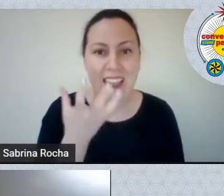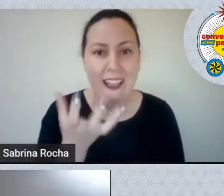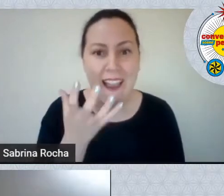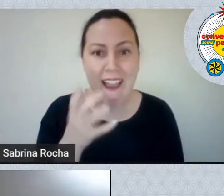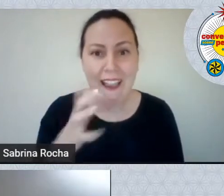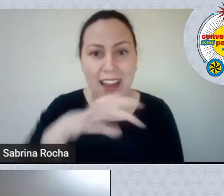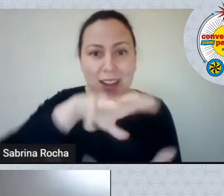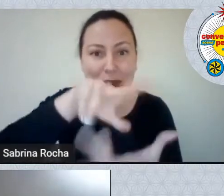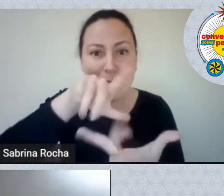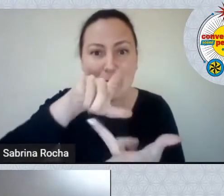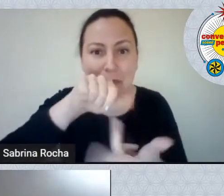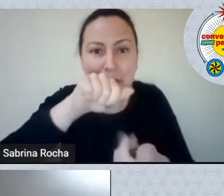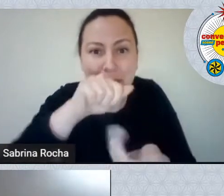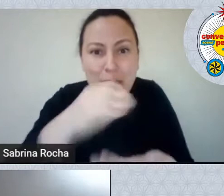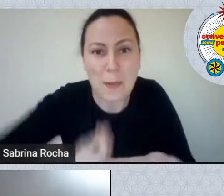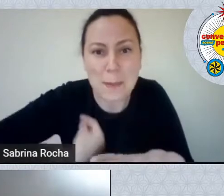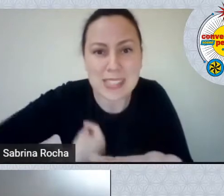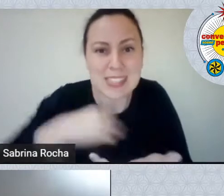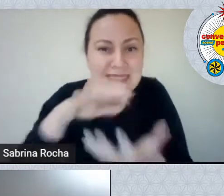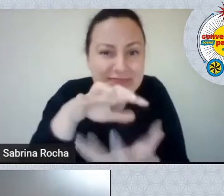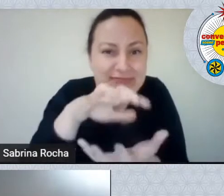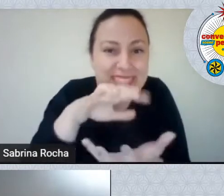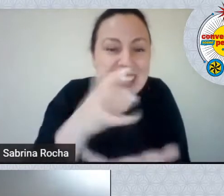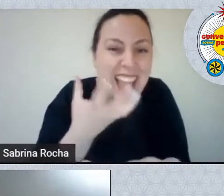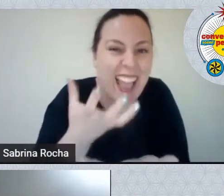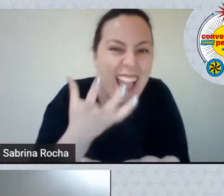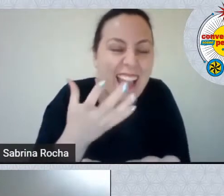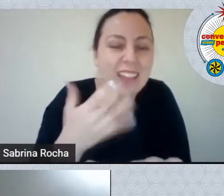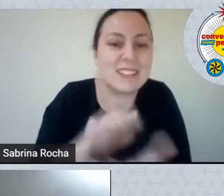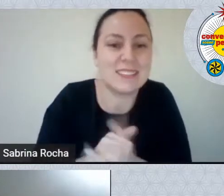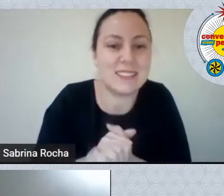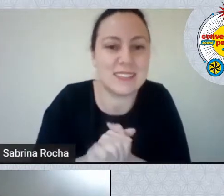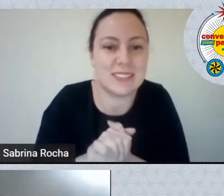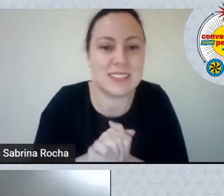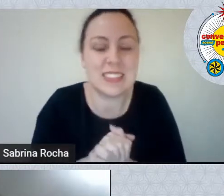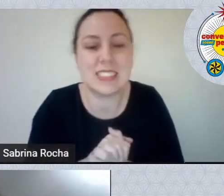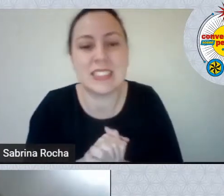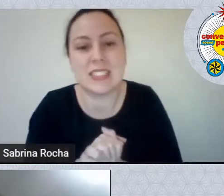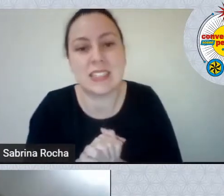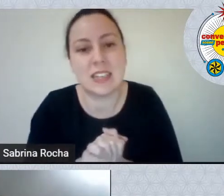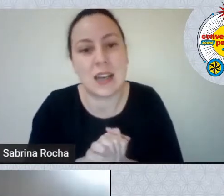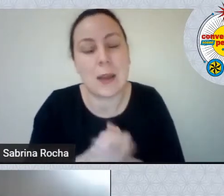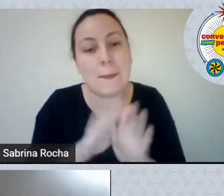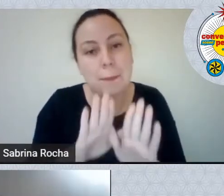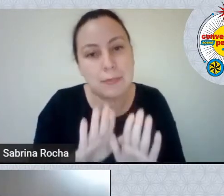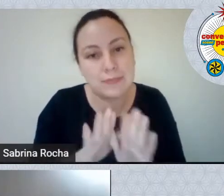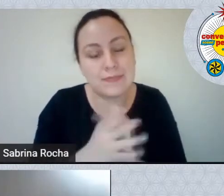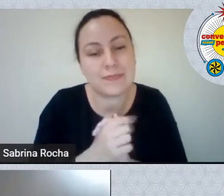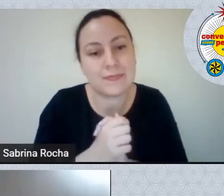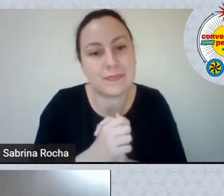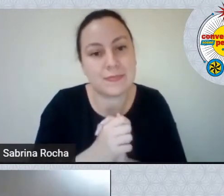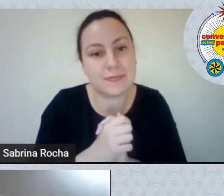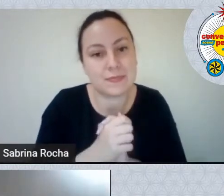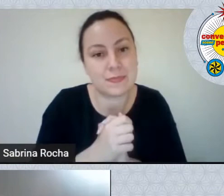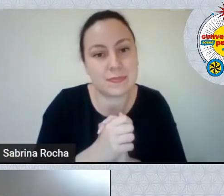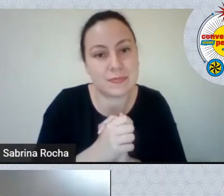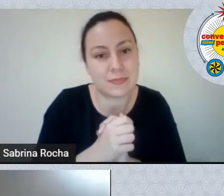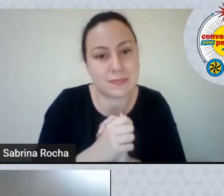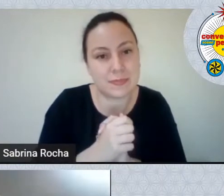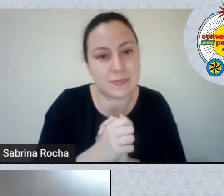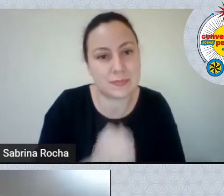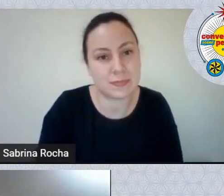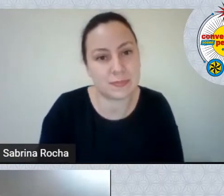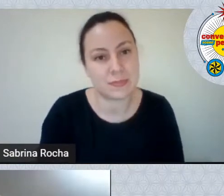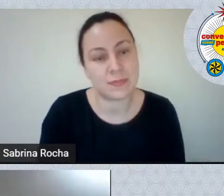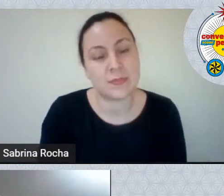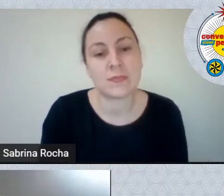quer ficar aqui mais ou menos no lugar que ele conseguiu achar para si, né? Mas nesse sentido,